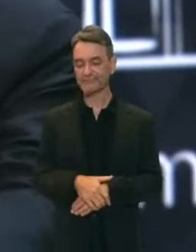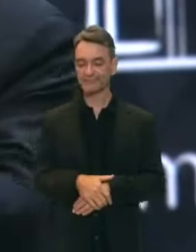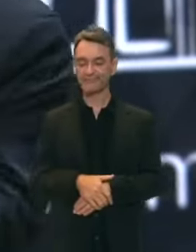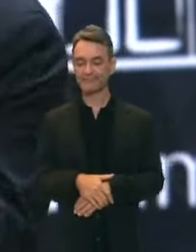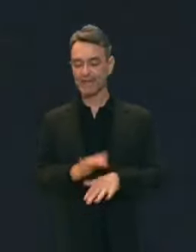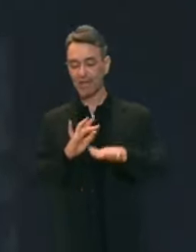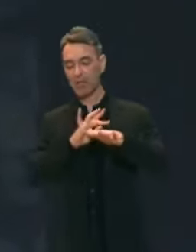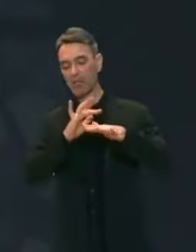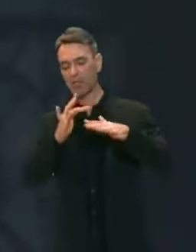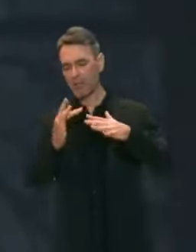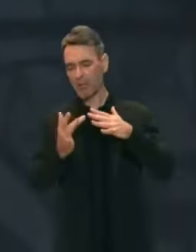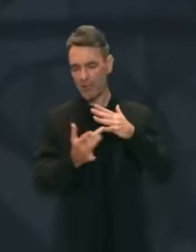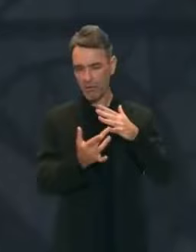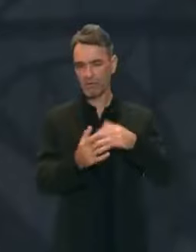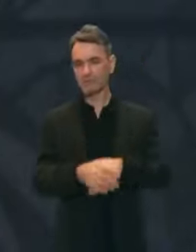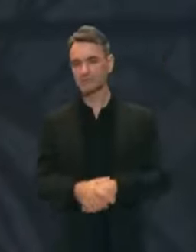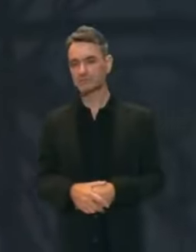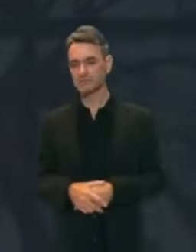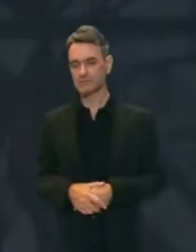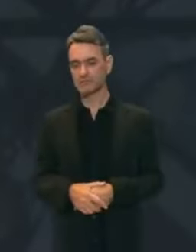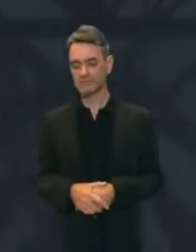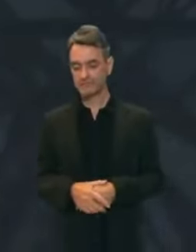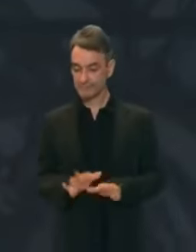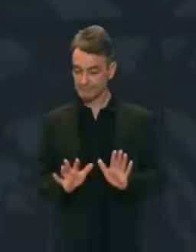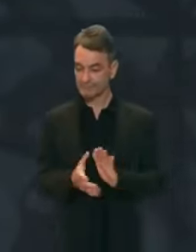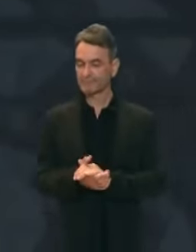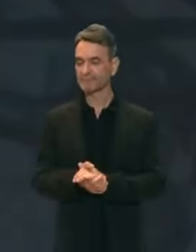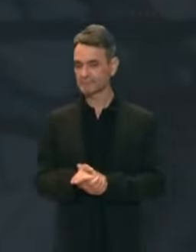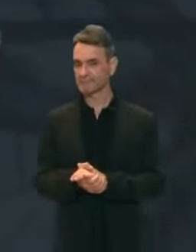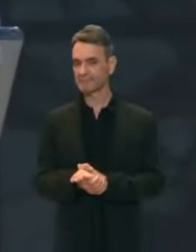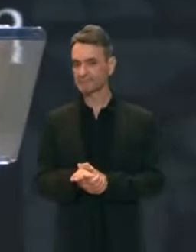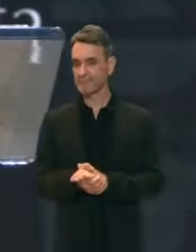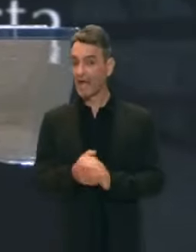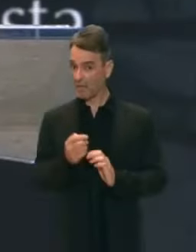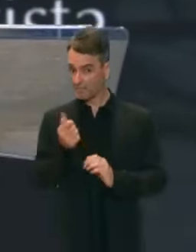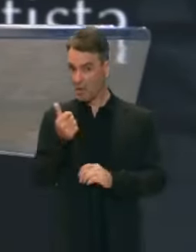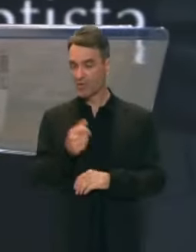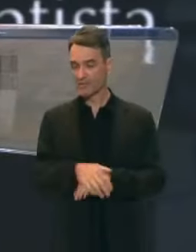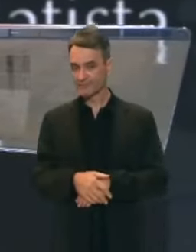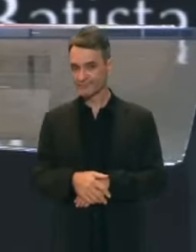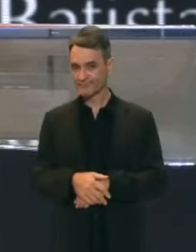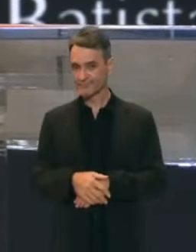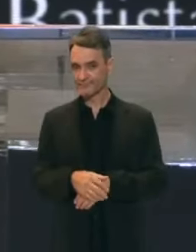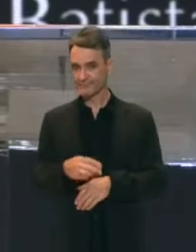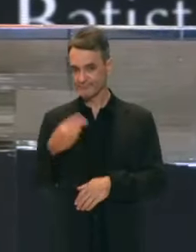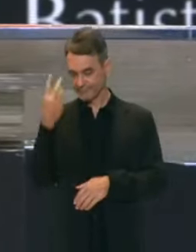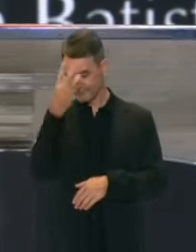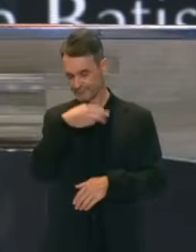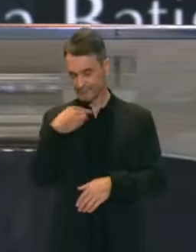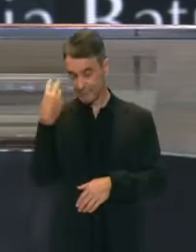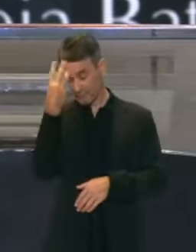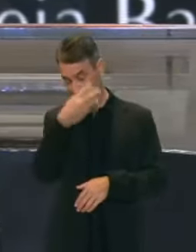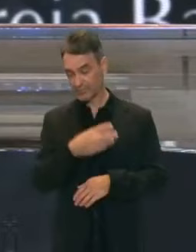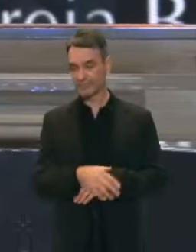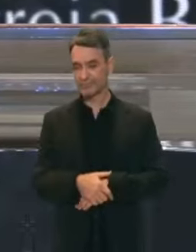Eu vou arriscar dizer que 3 horas para algumas pessoas é pouco.